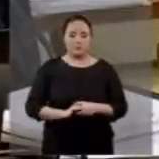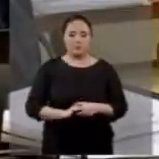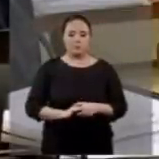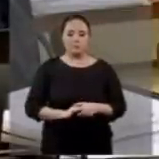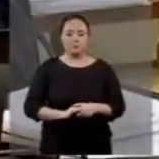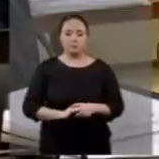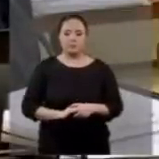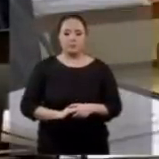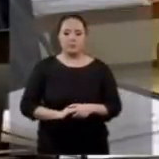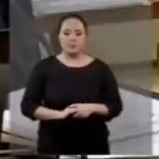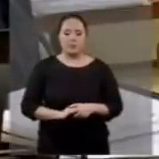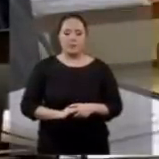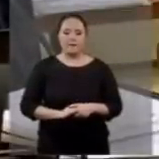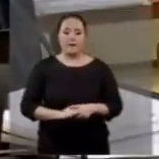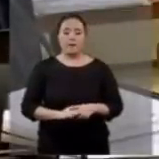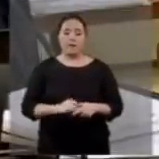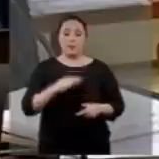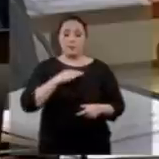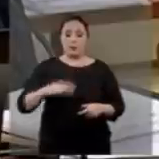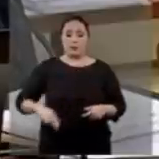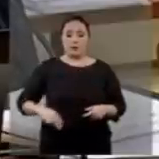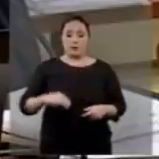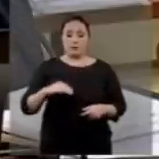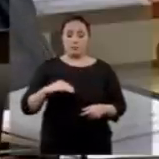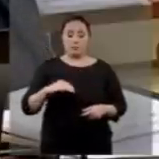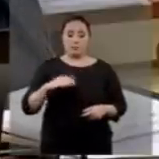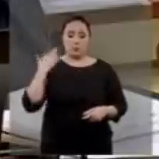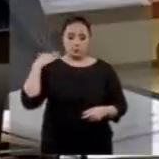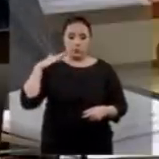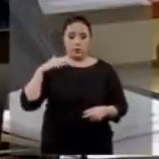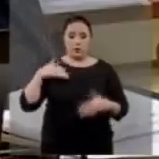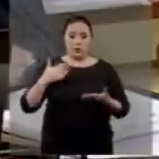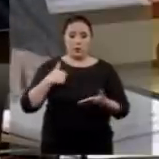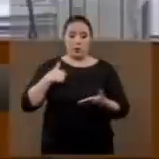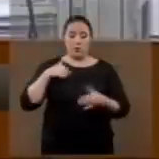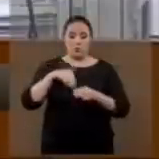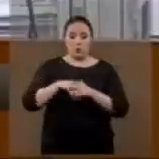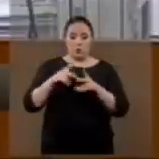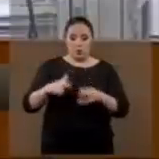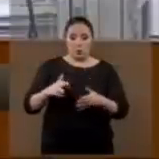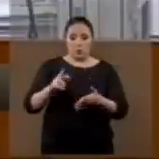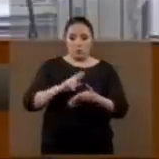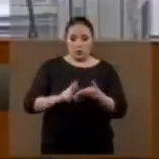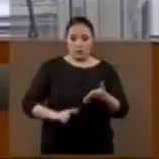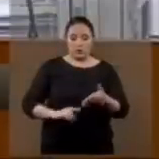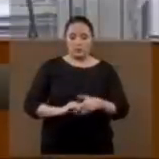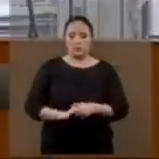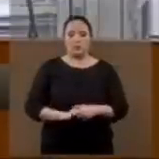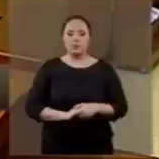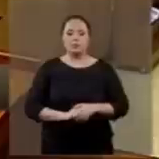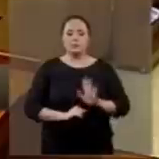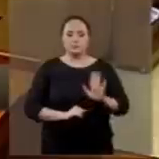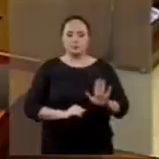Acompanhou o relator. Eu também acompanho o voto do relator e de Vossa Excelência. Presidente, ministro Fux, permite só uma